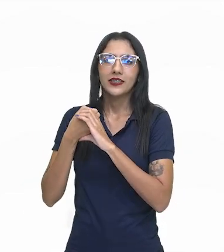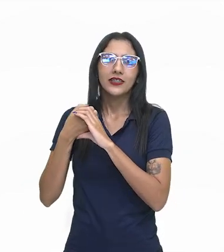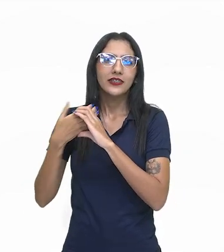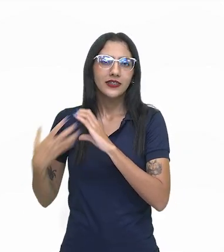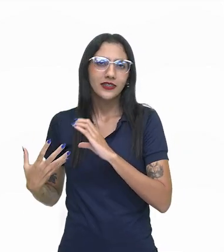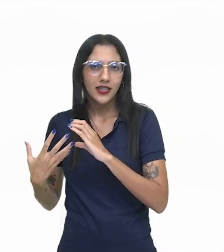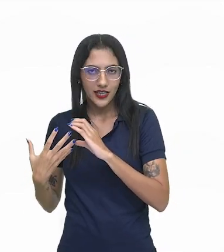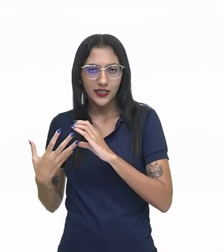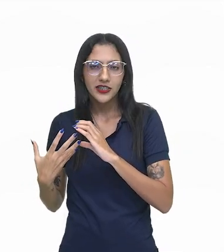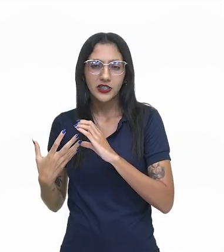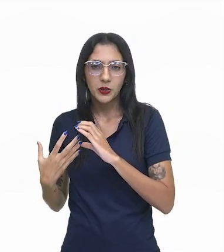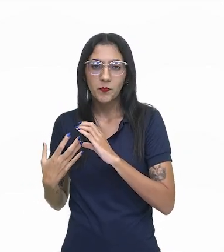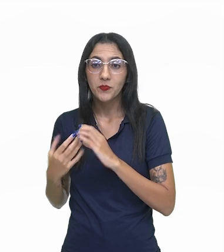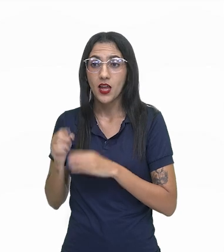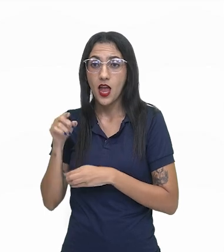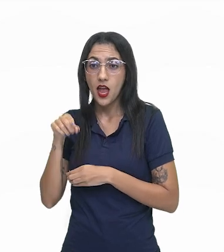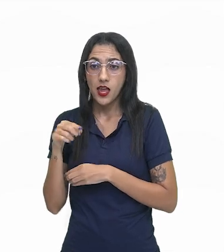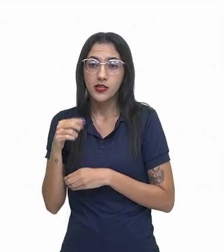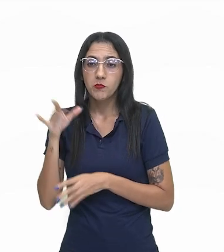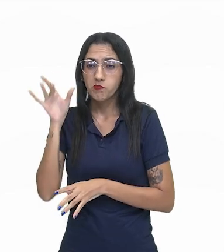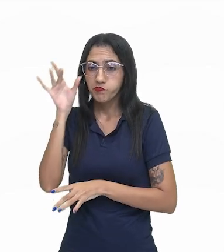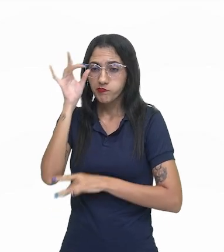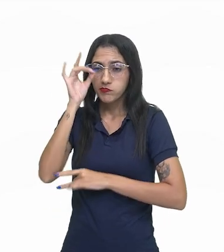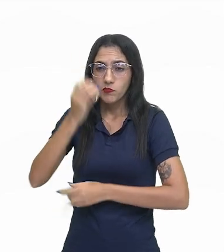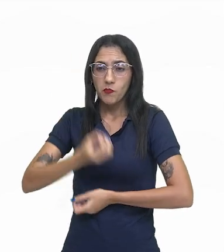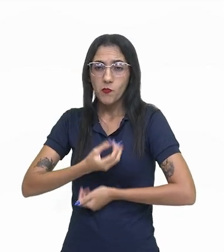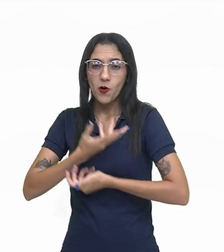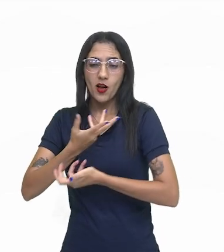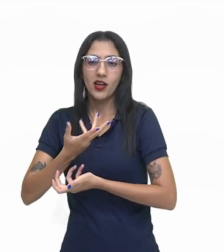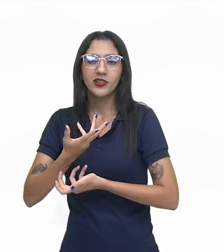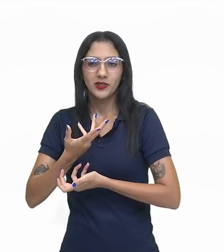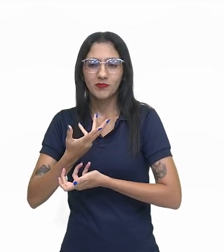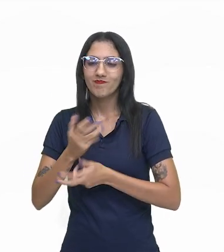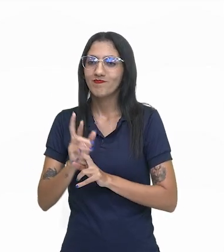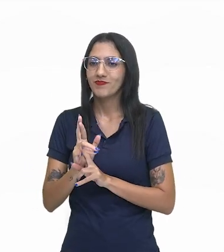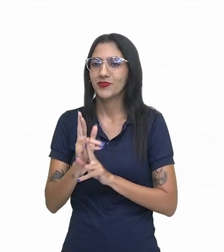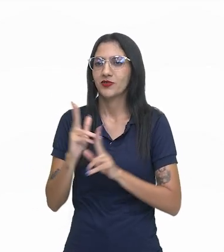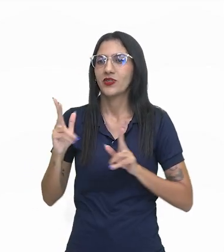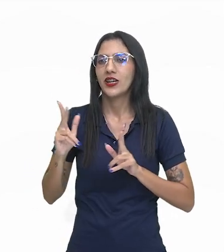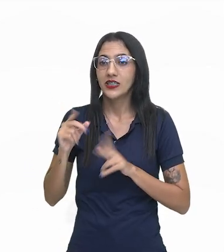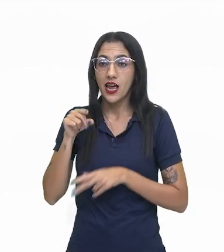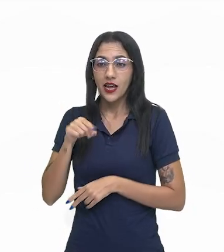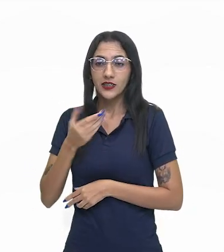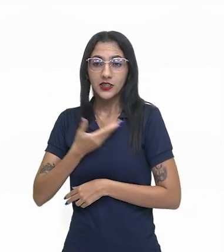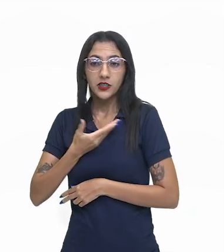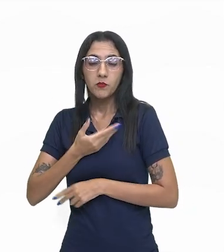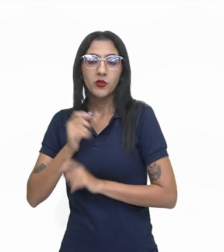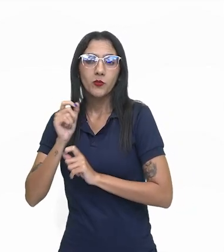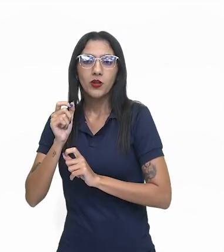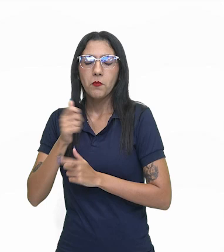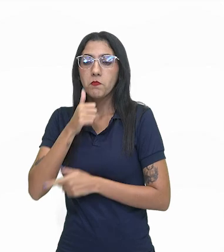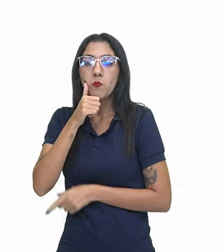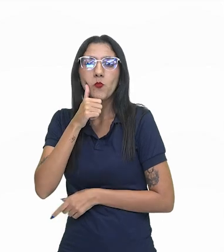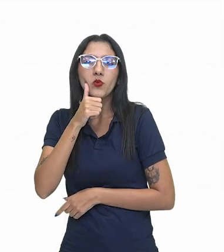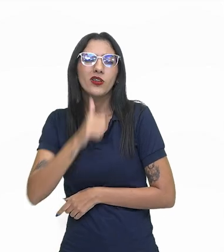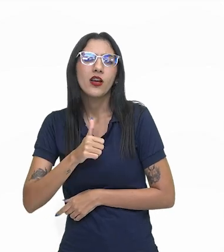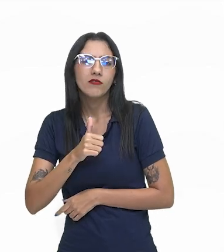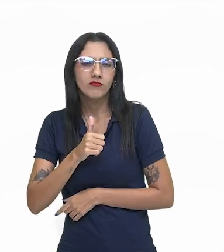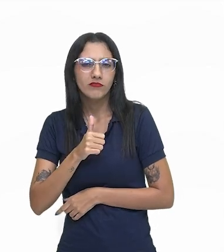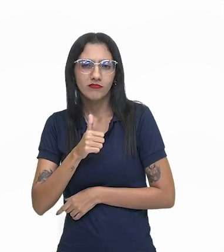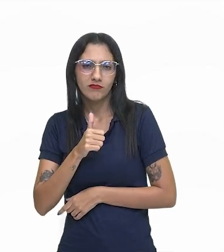o sujeito poético no de amor é masculino, na do amigo é